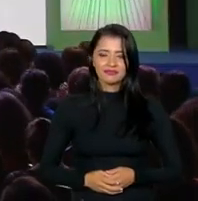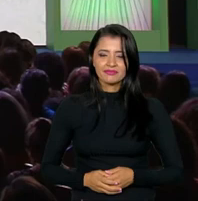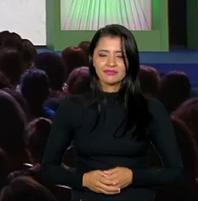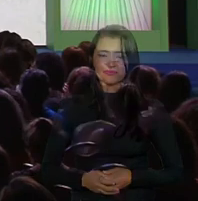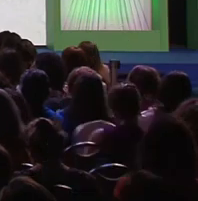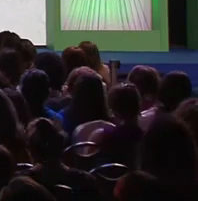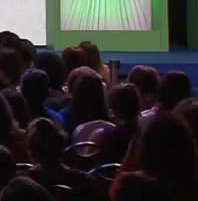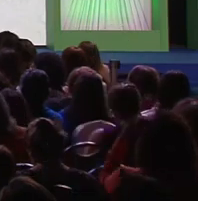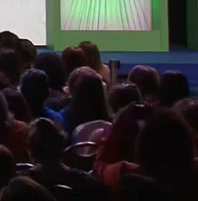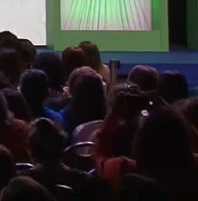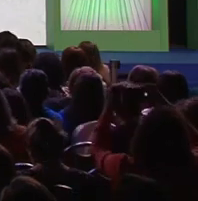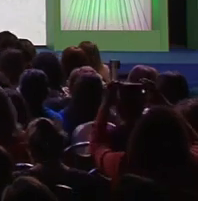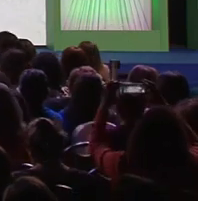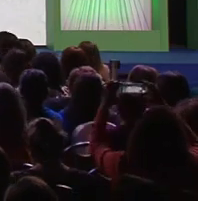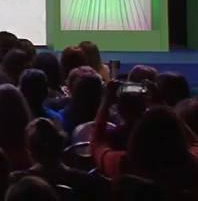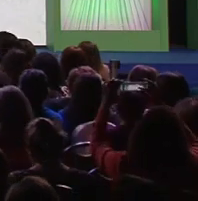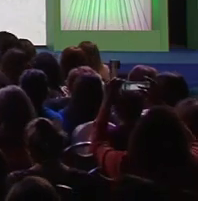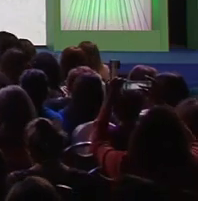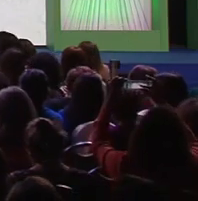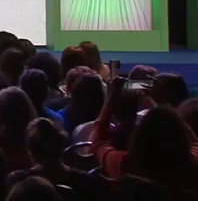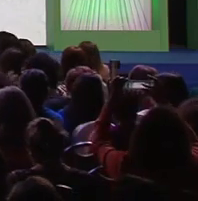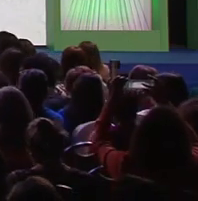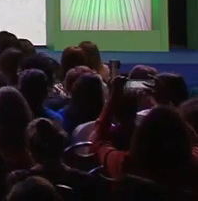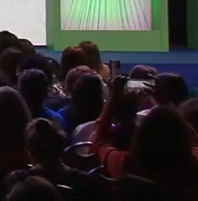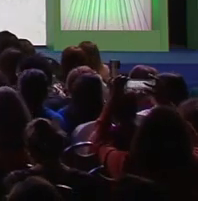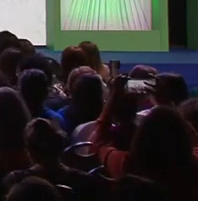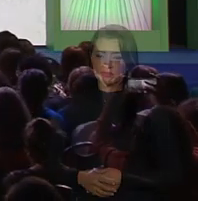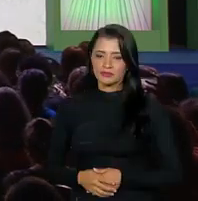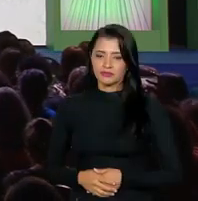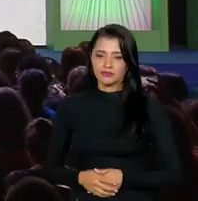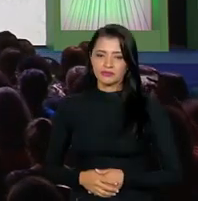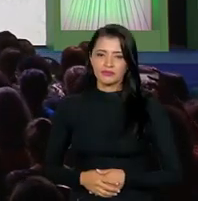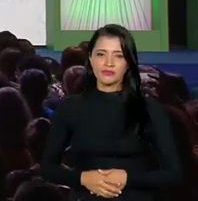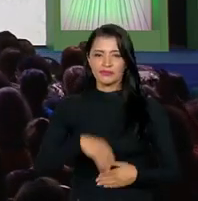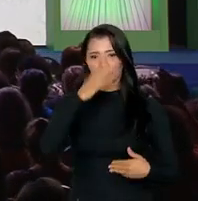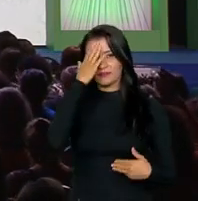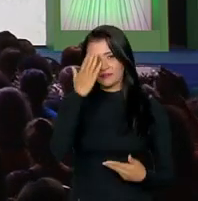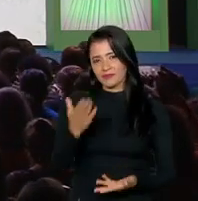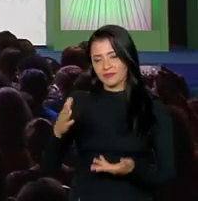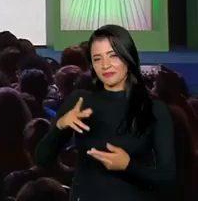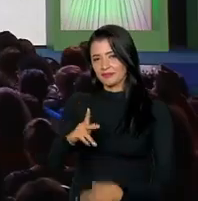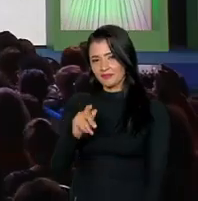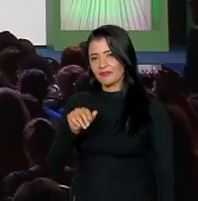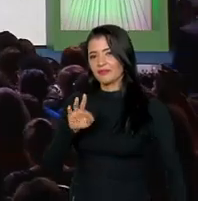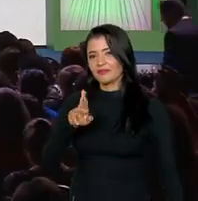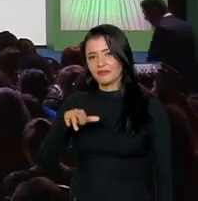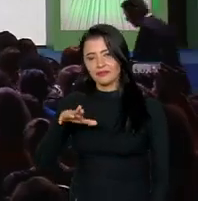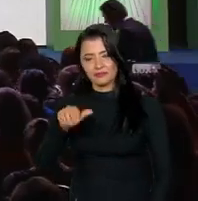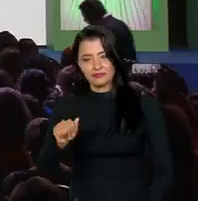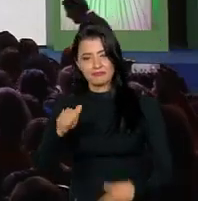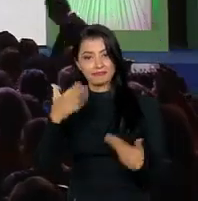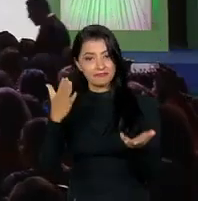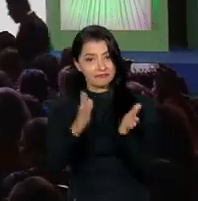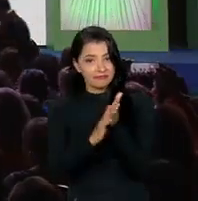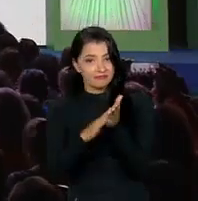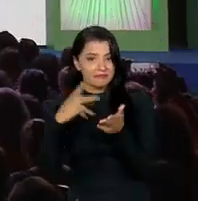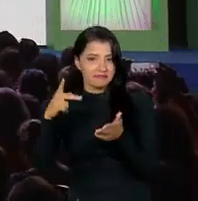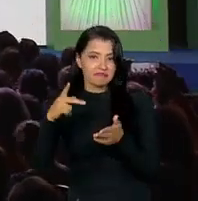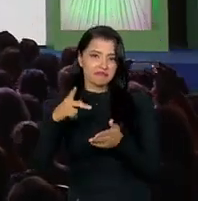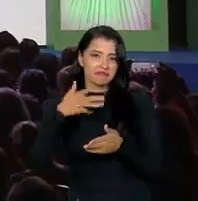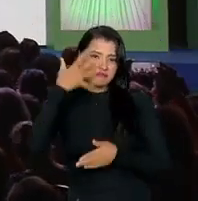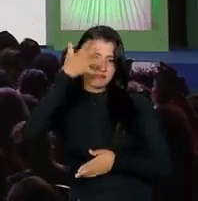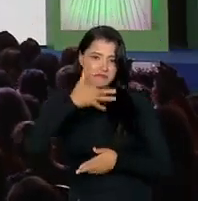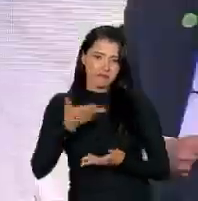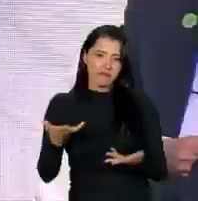Muito obrigado, Karina. Parabéns pelas suas contribuições. E o que me chamou a atenção